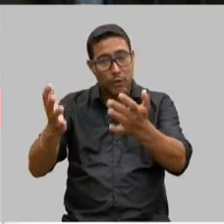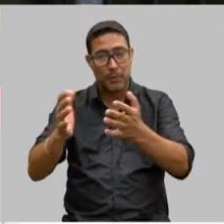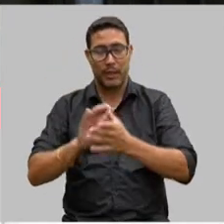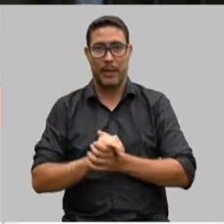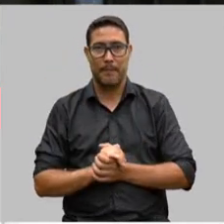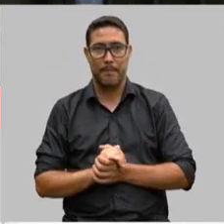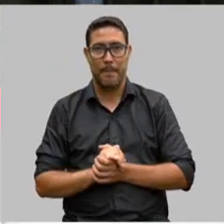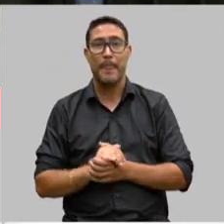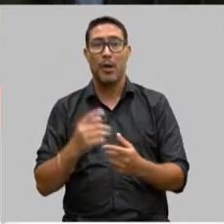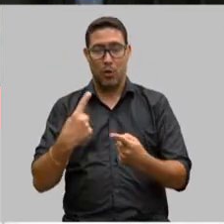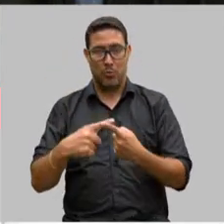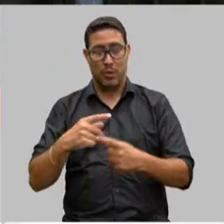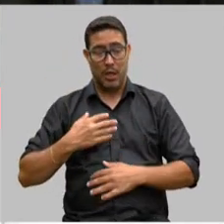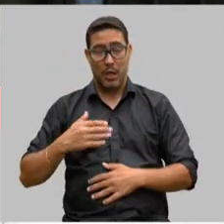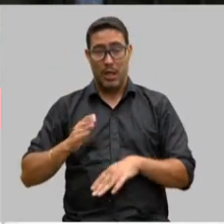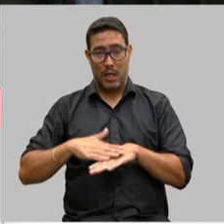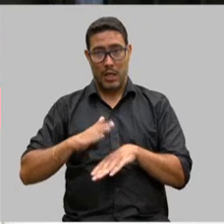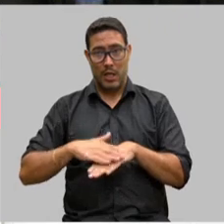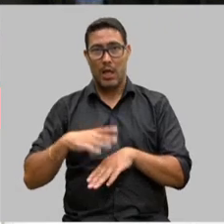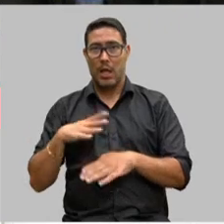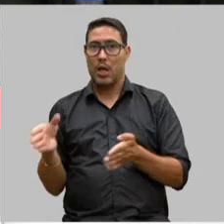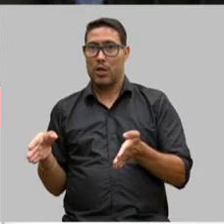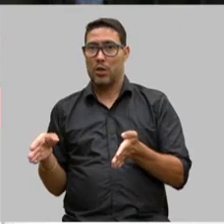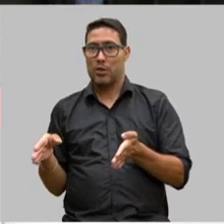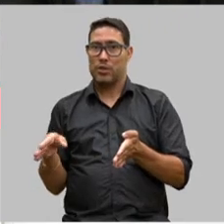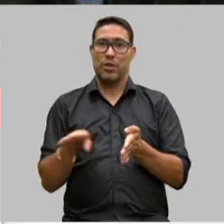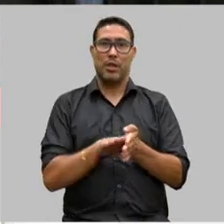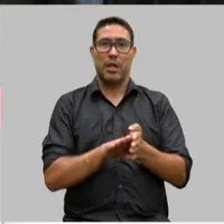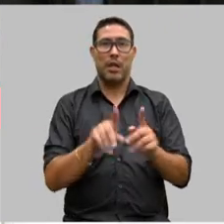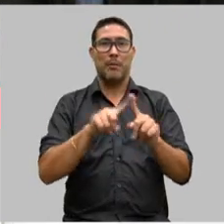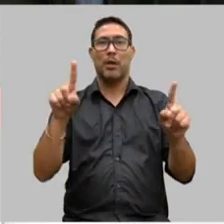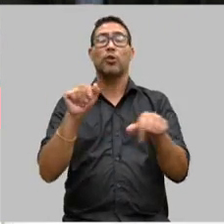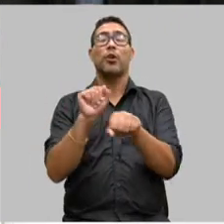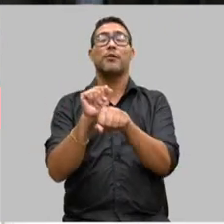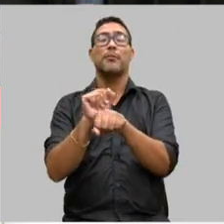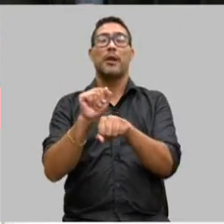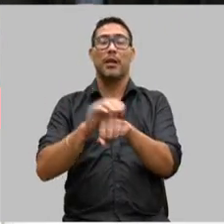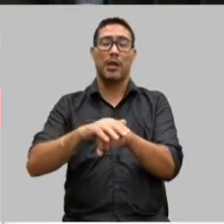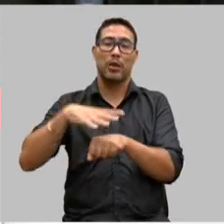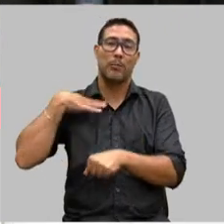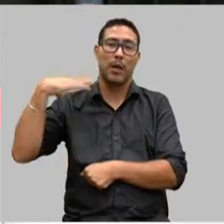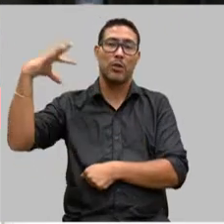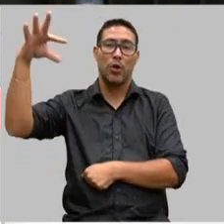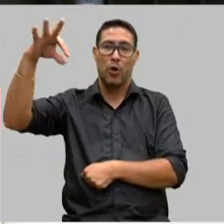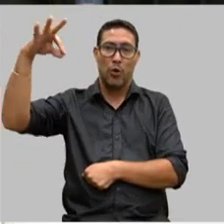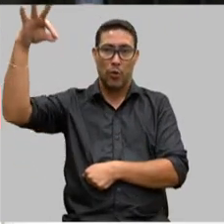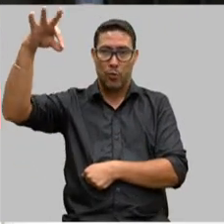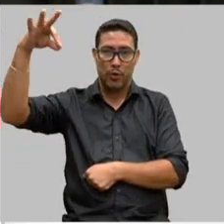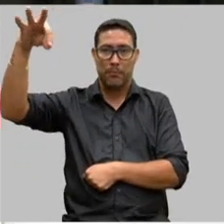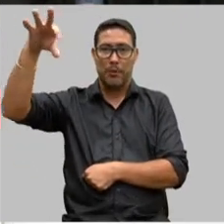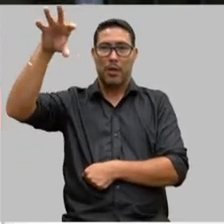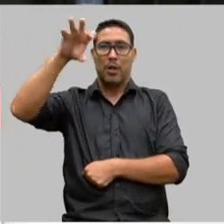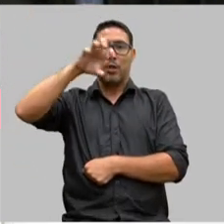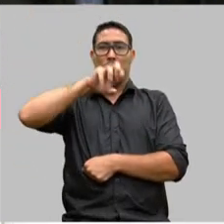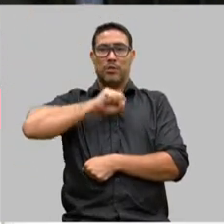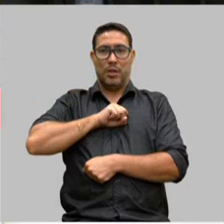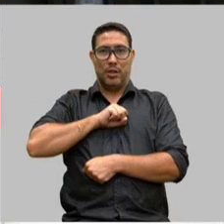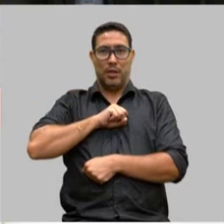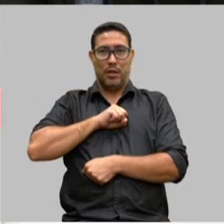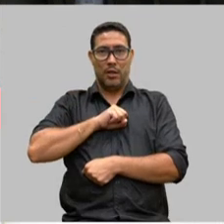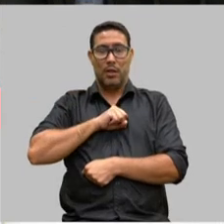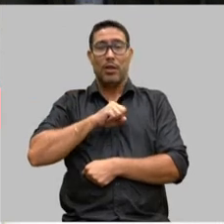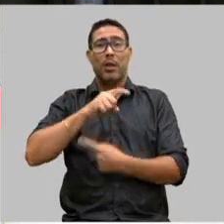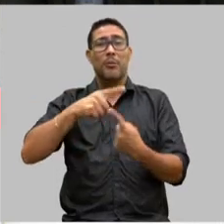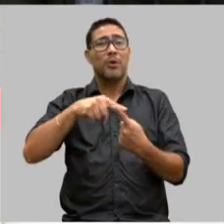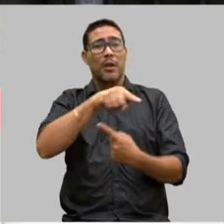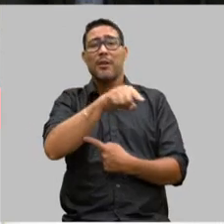eu cheguei, mas estou esperando meu espírito chegar. Né? Porque você vai numa rapidez tão nas coisas,